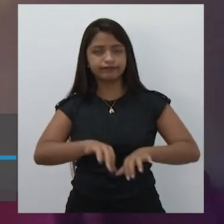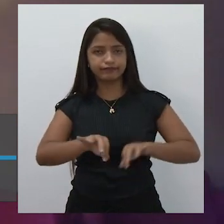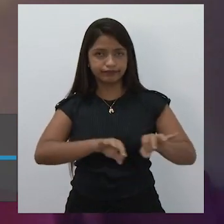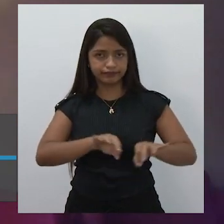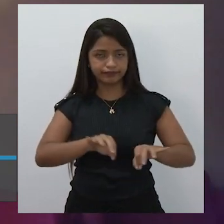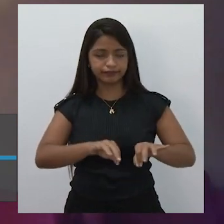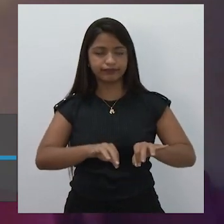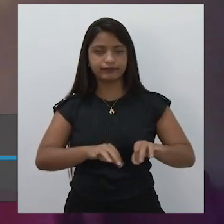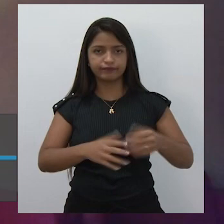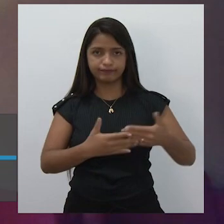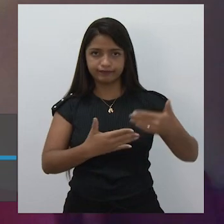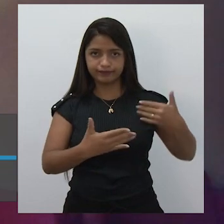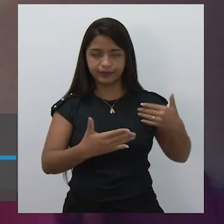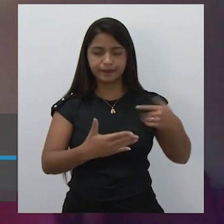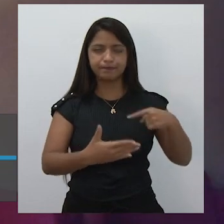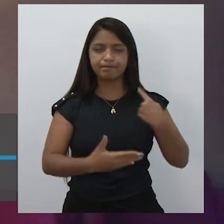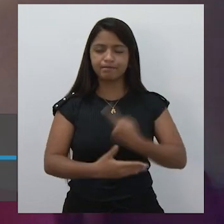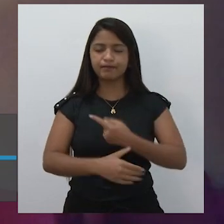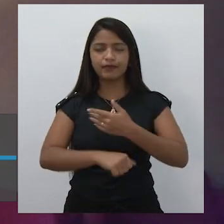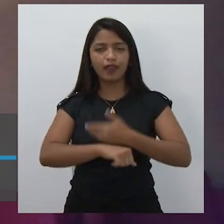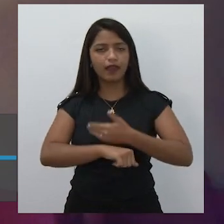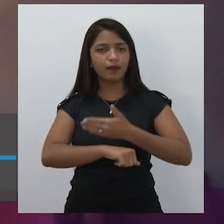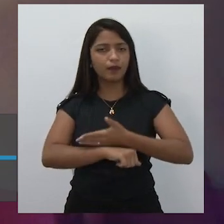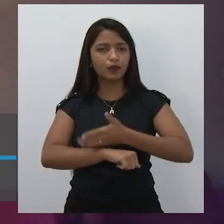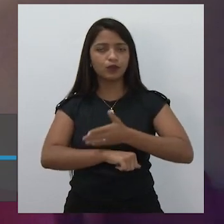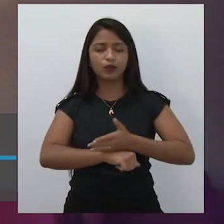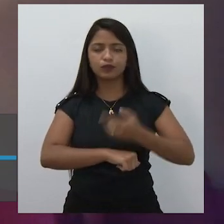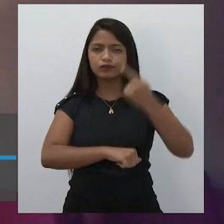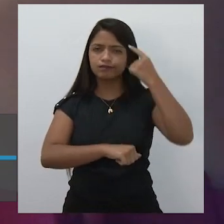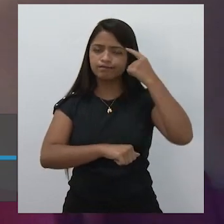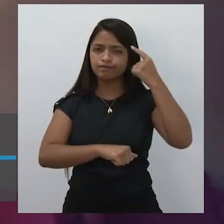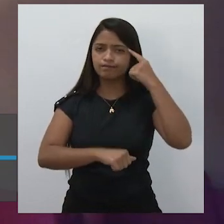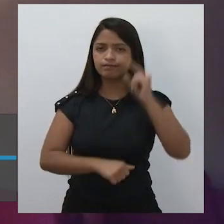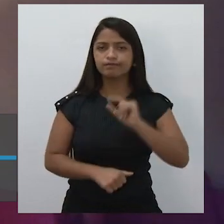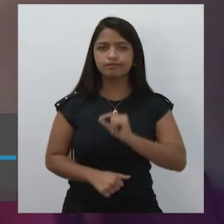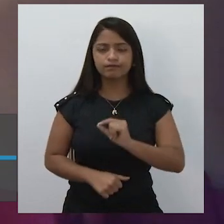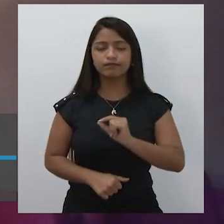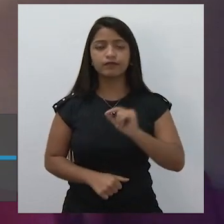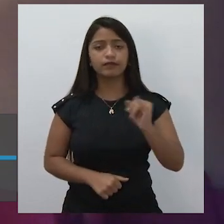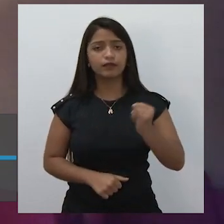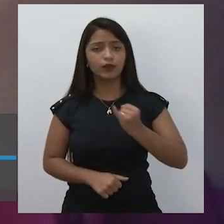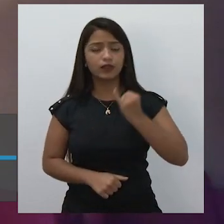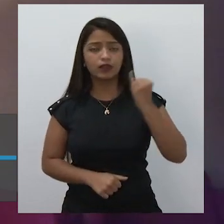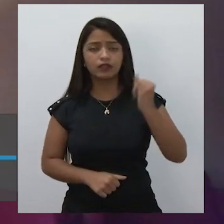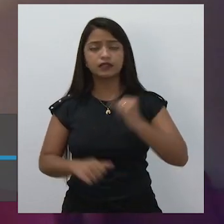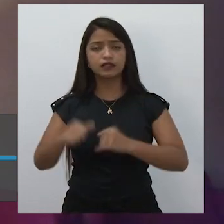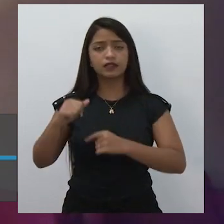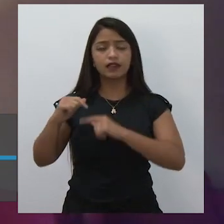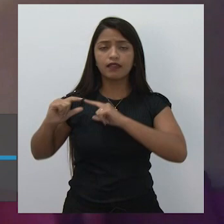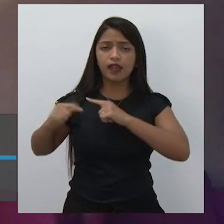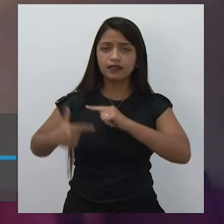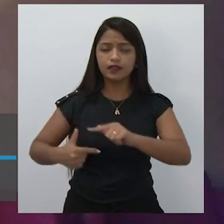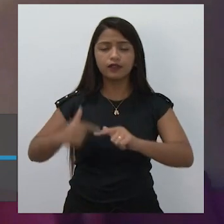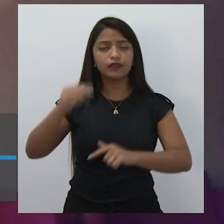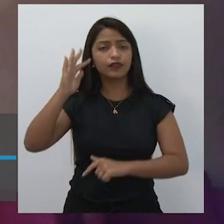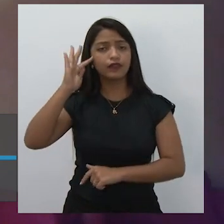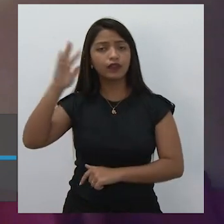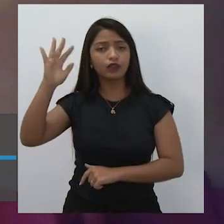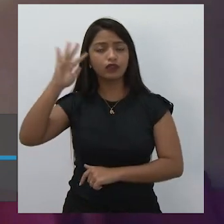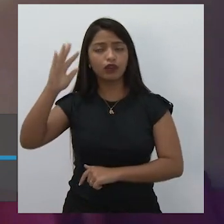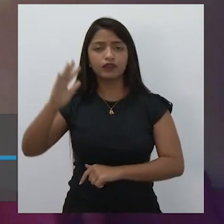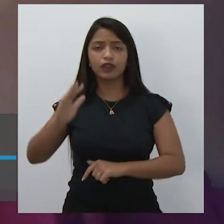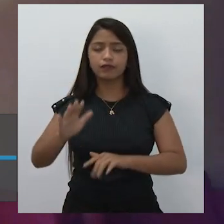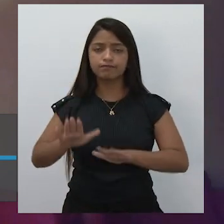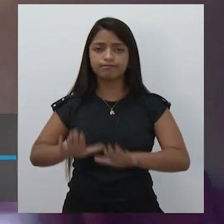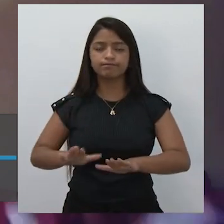gente pensa na importância de deixar a tradição filosófica marcada. A gente está